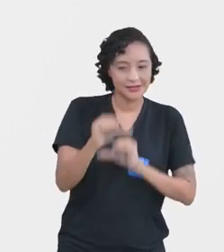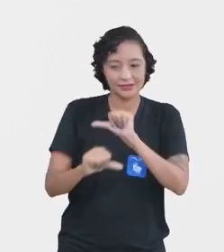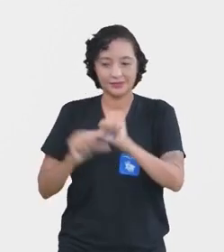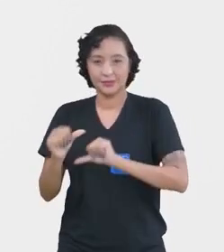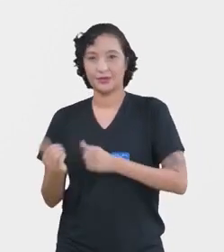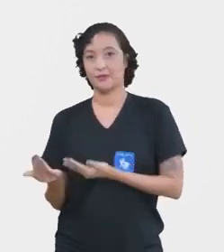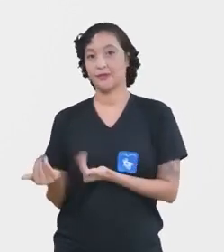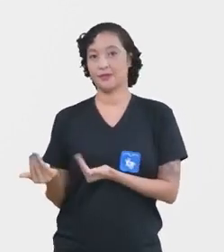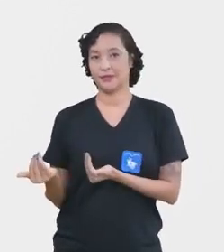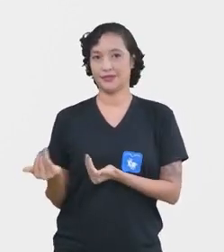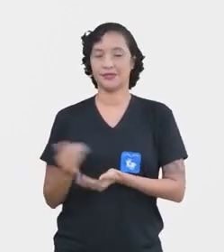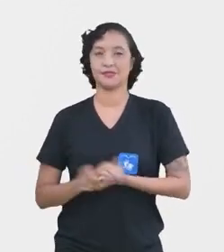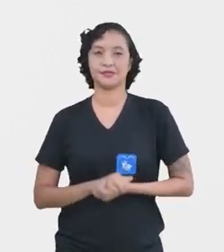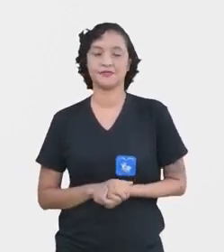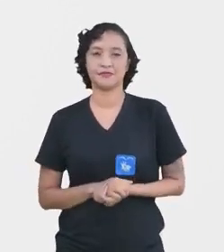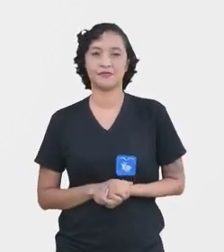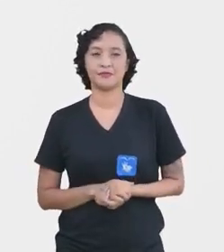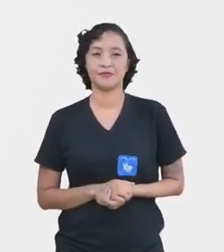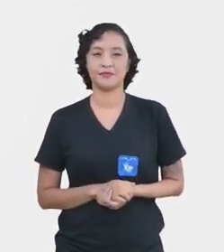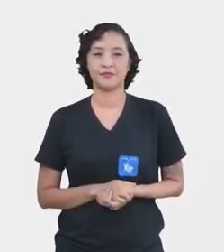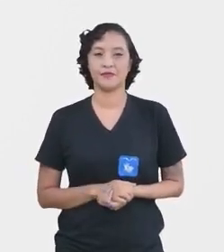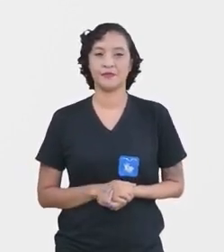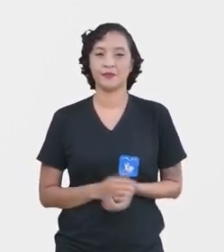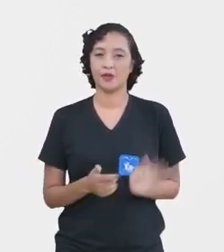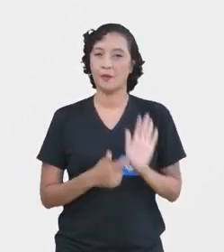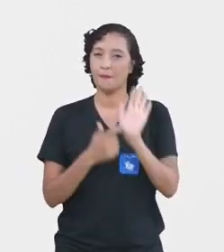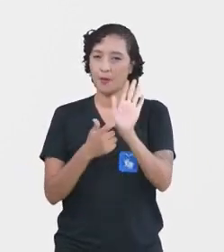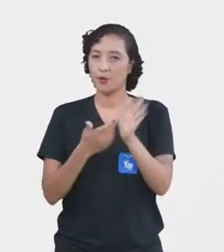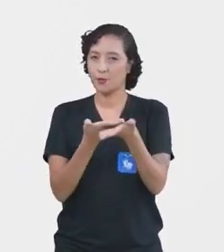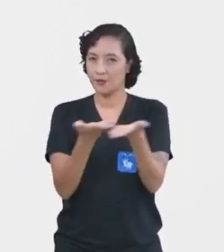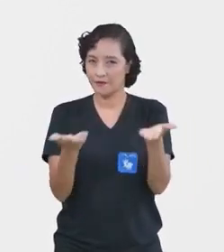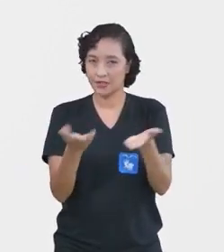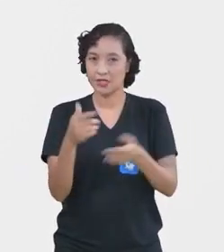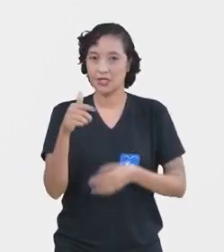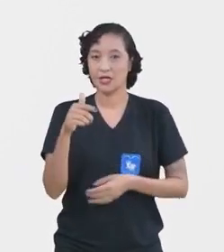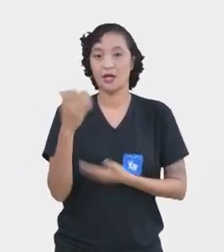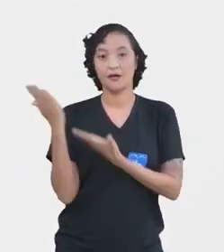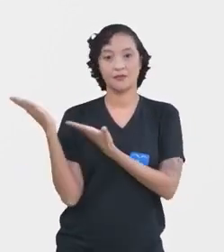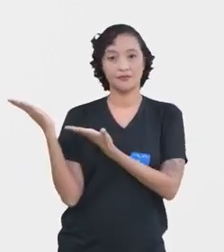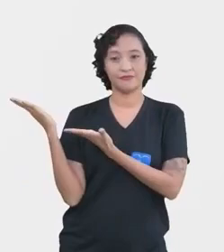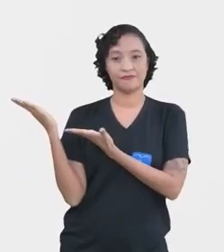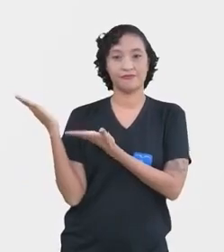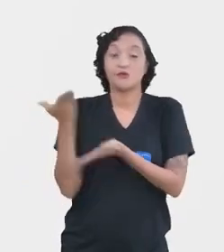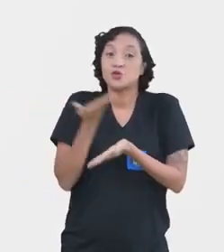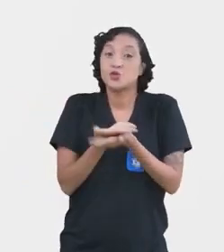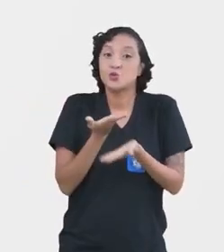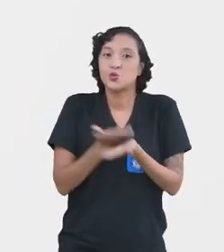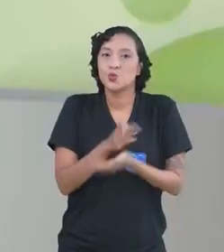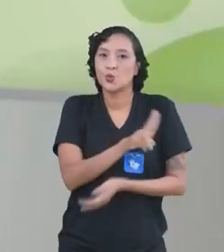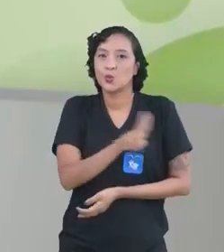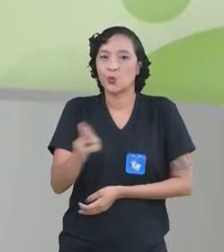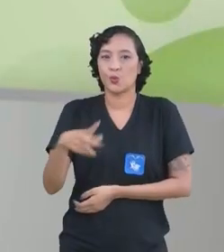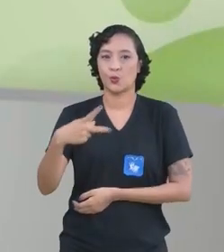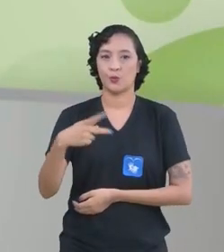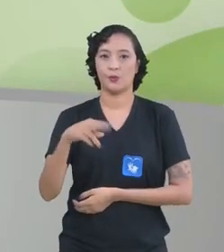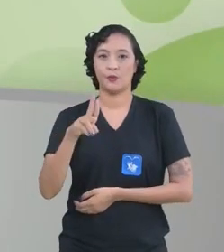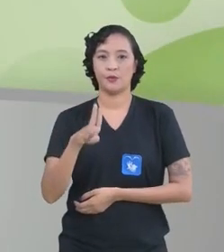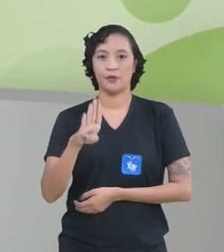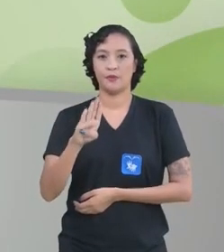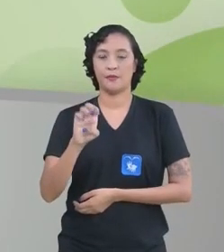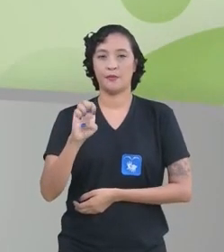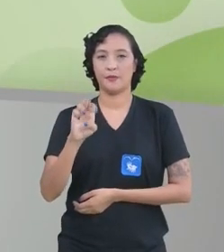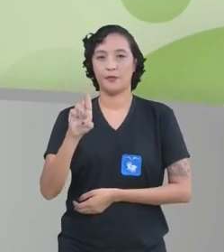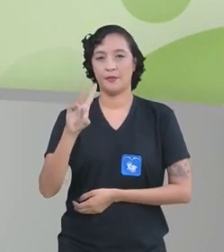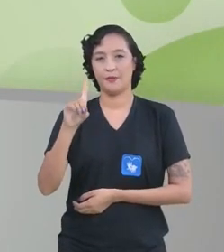uma chamada para vocês. Aqui que nós vamos estudar a puberdade. Porque a puberdade, ela é uma